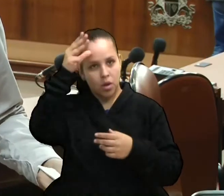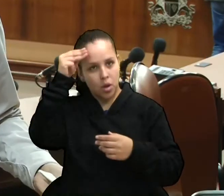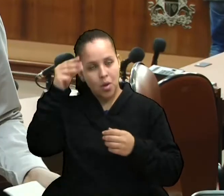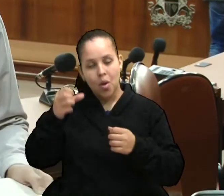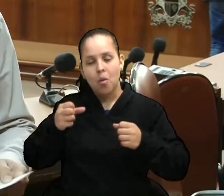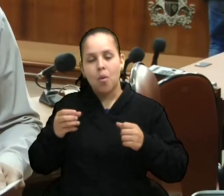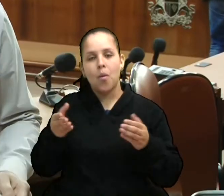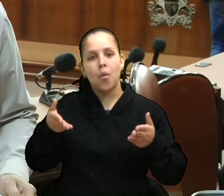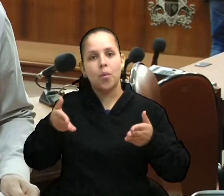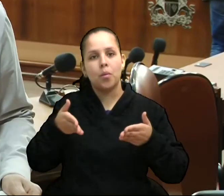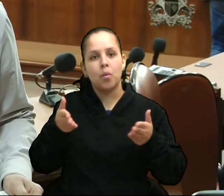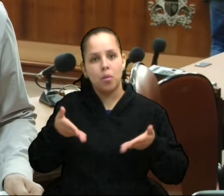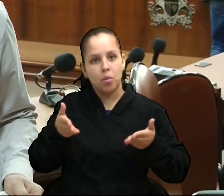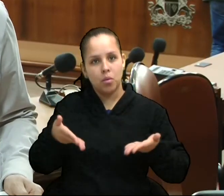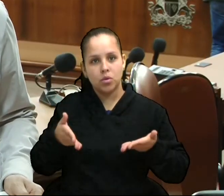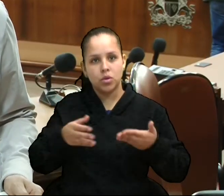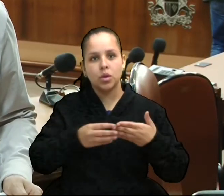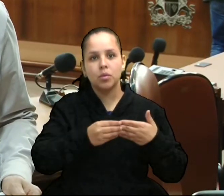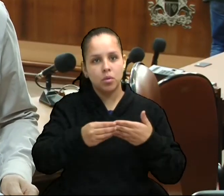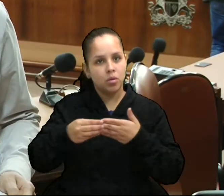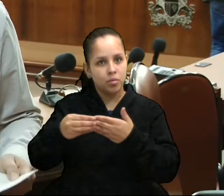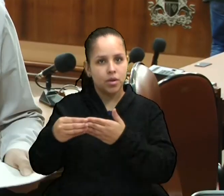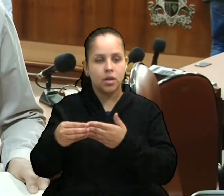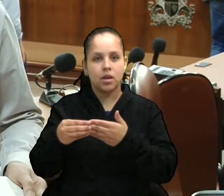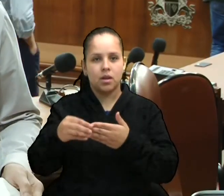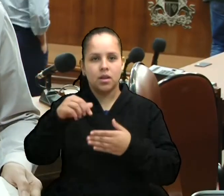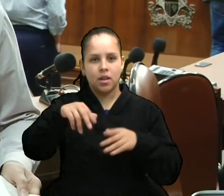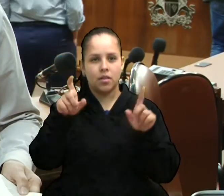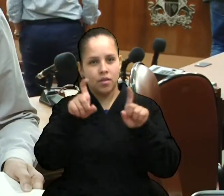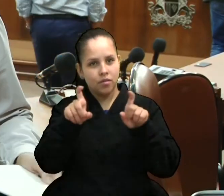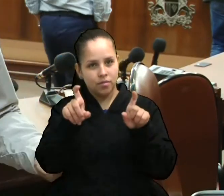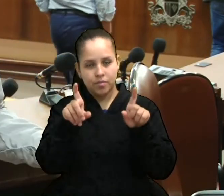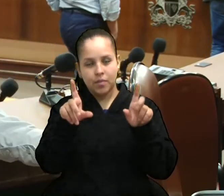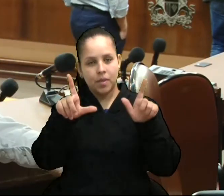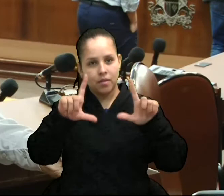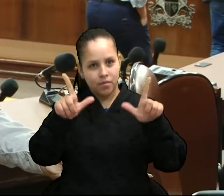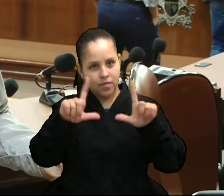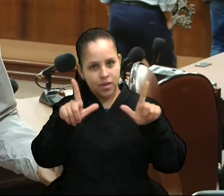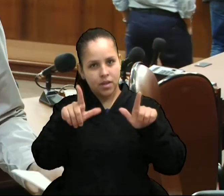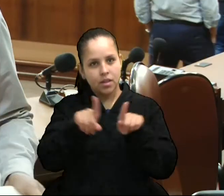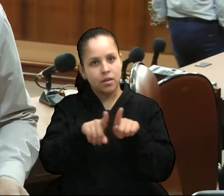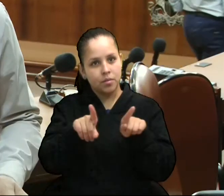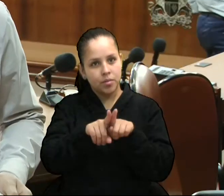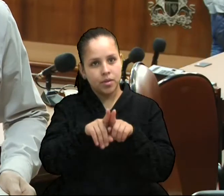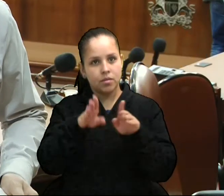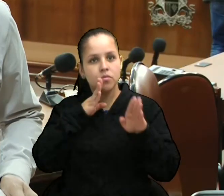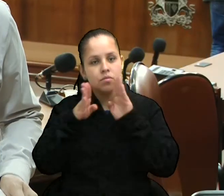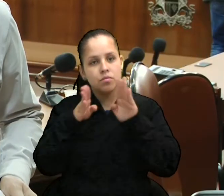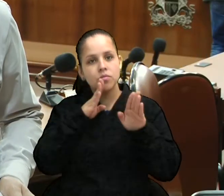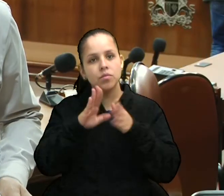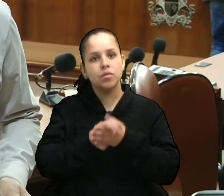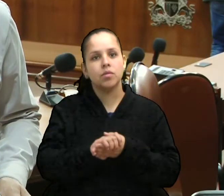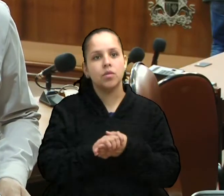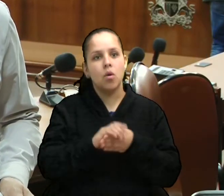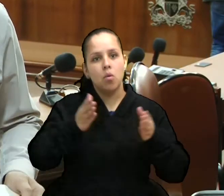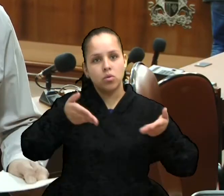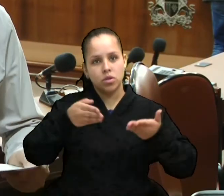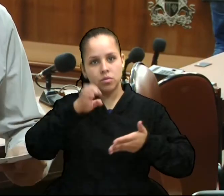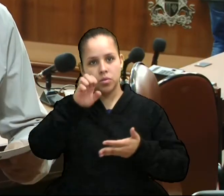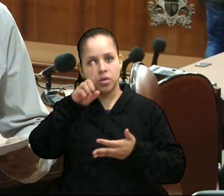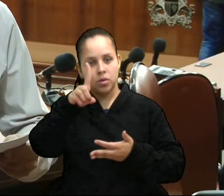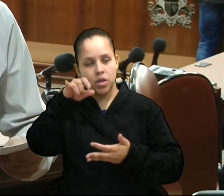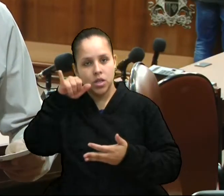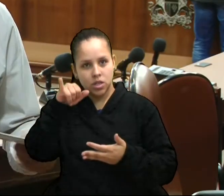pela TV Câmara e também através das nossas redes sociais. Lembrando que a audiência foi conduzida pelo vereador Edi Carlos, do